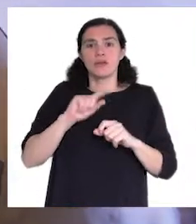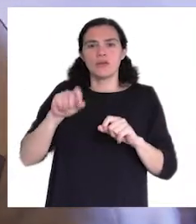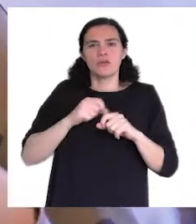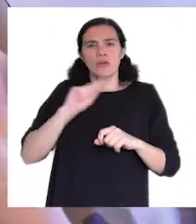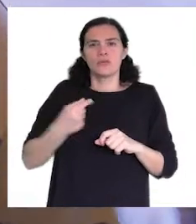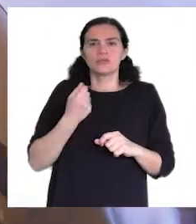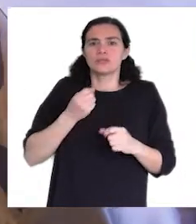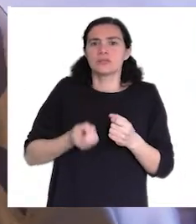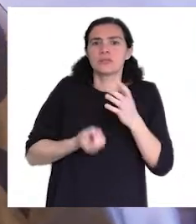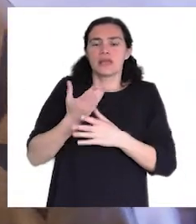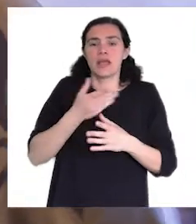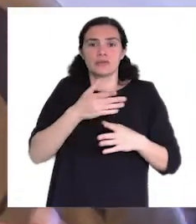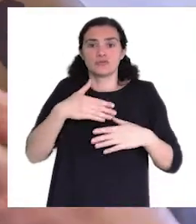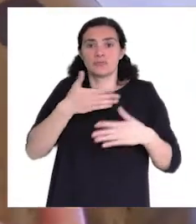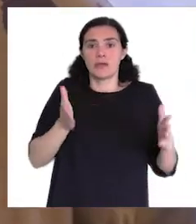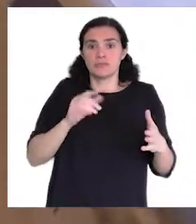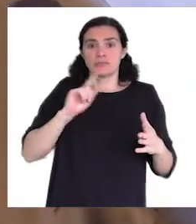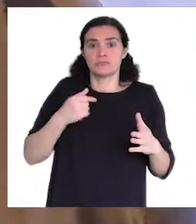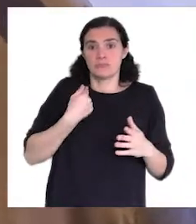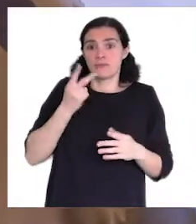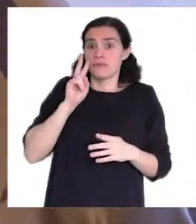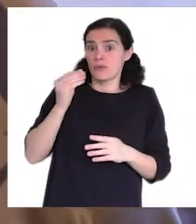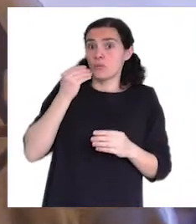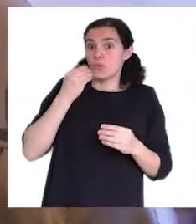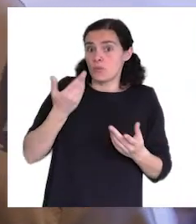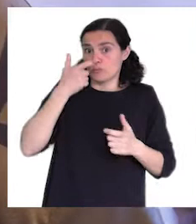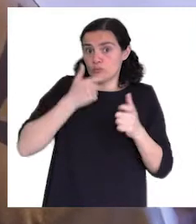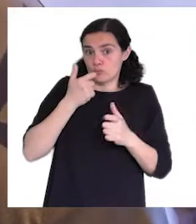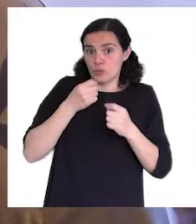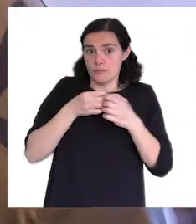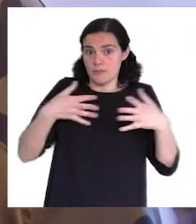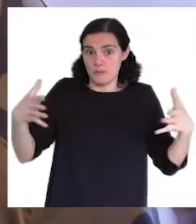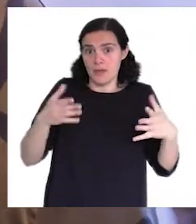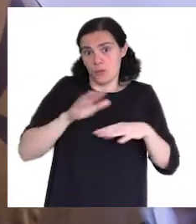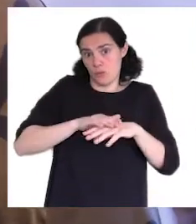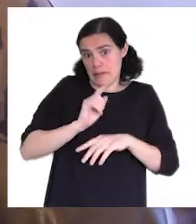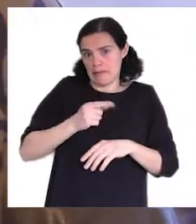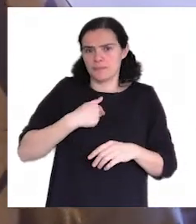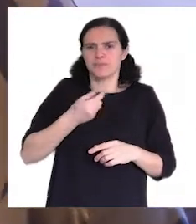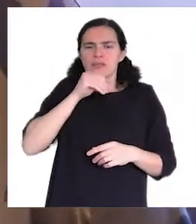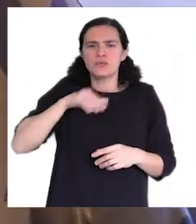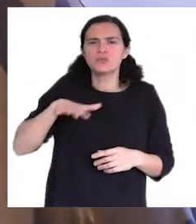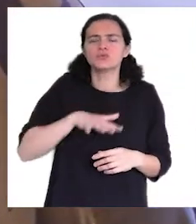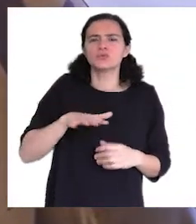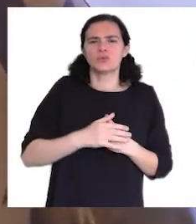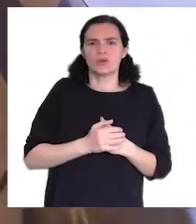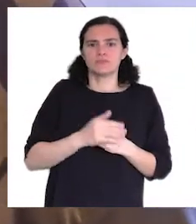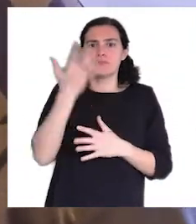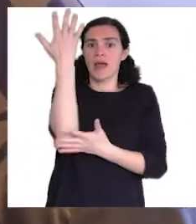criarmos cada vez mais espaço até para a ascendência demográfica que nós assistimos, e, portanto, o que acontece é que os solos que não